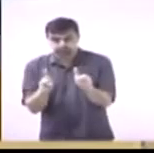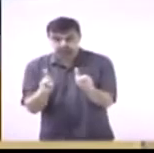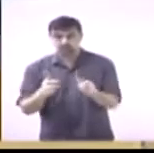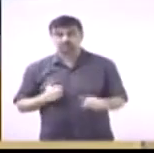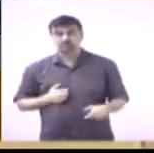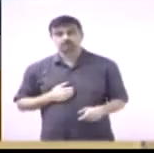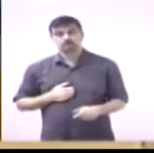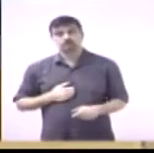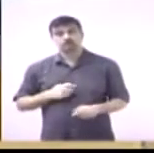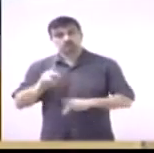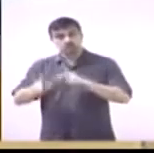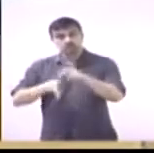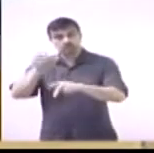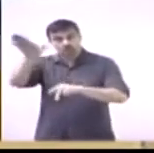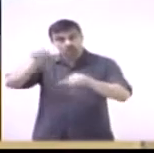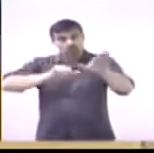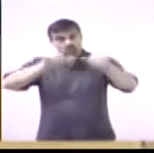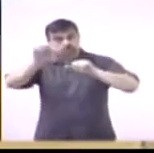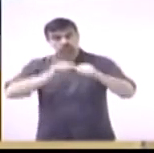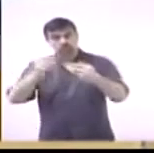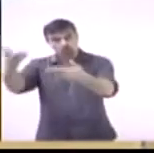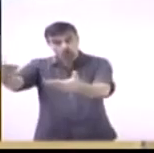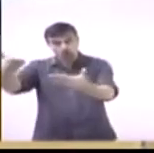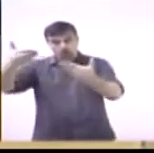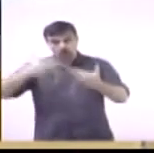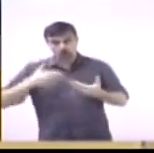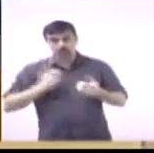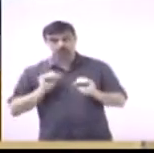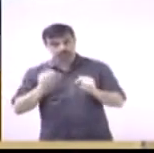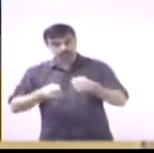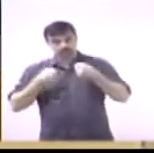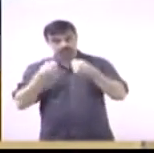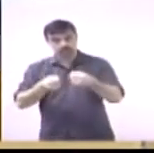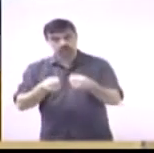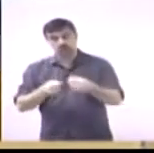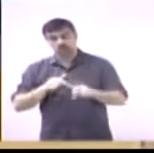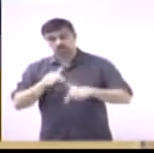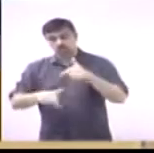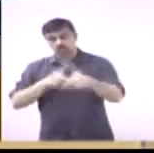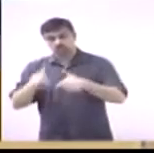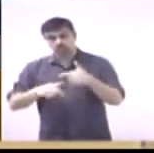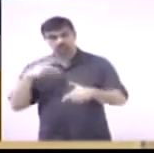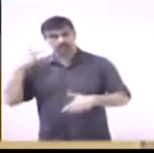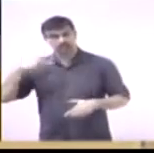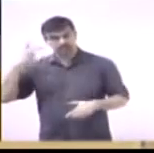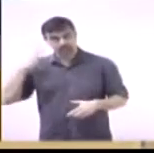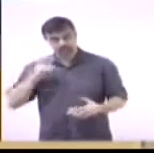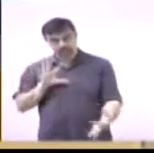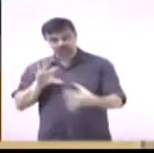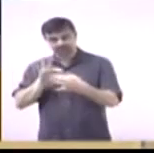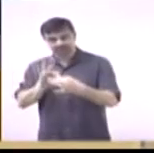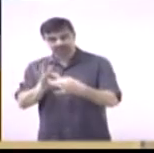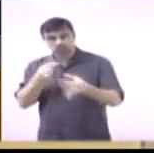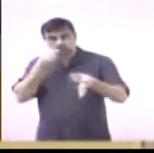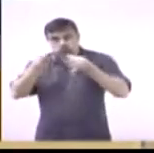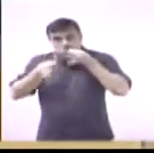Chama a população para que venha e fortaleça também o trabalho do Poder Legislativo com suas